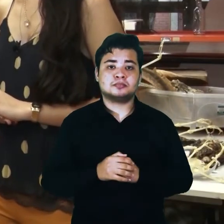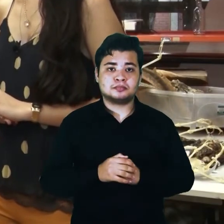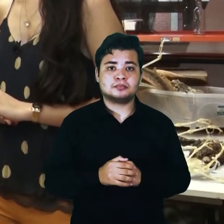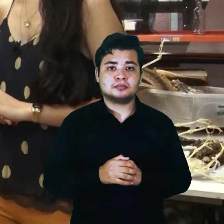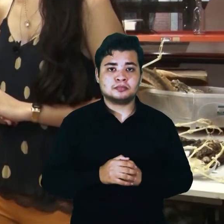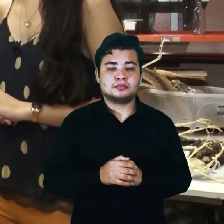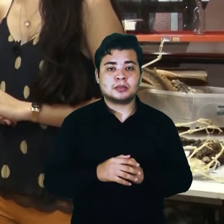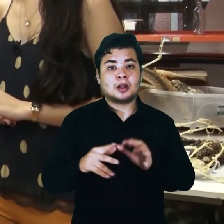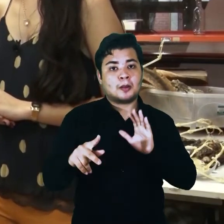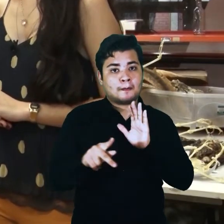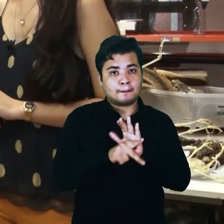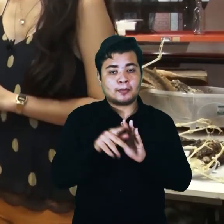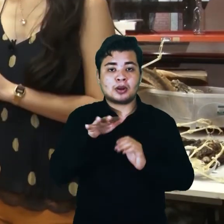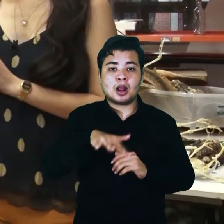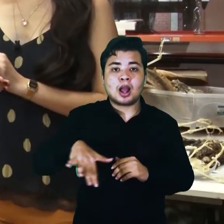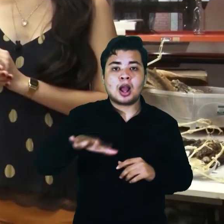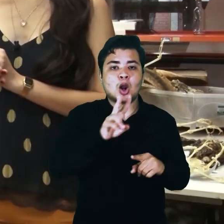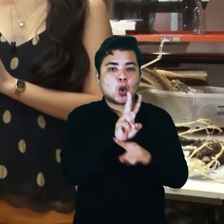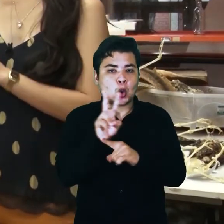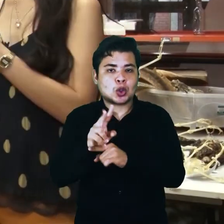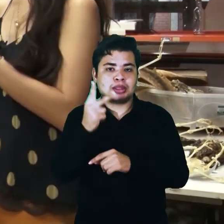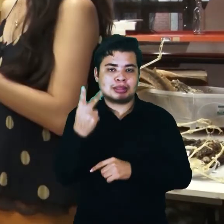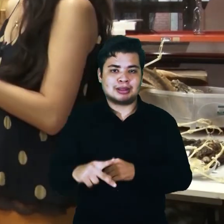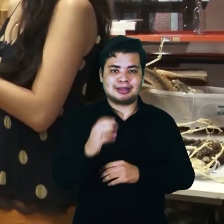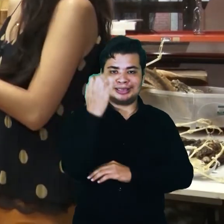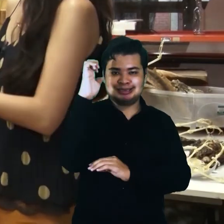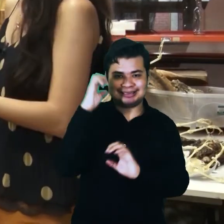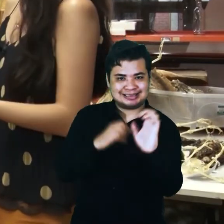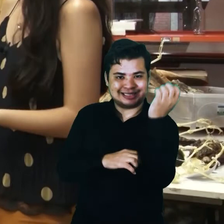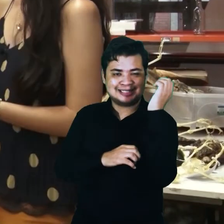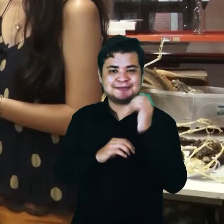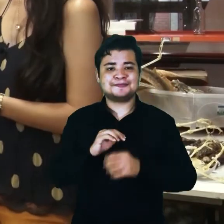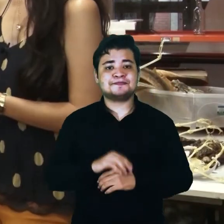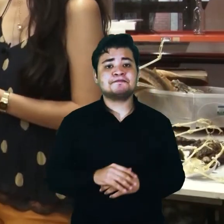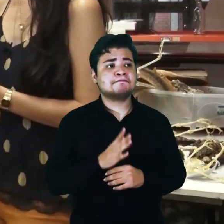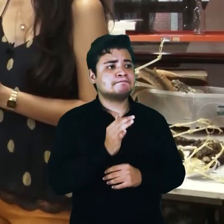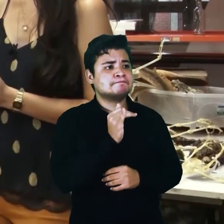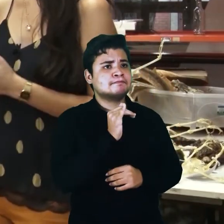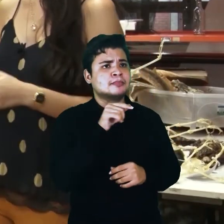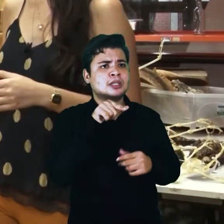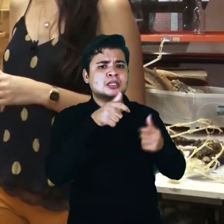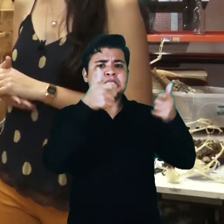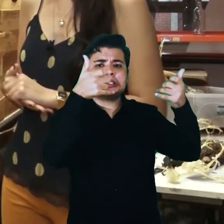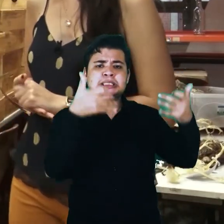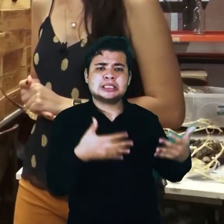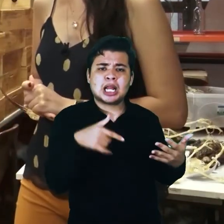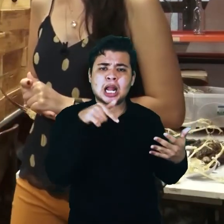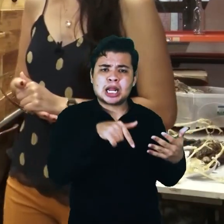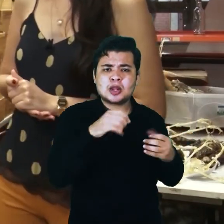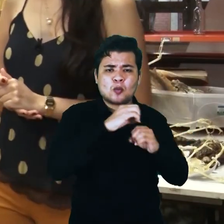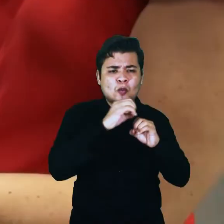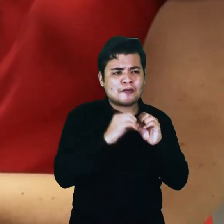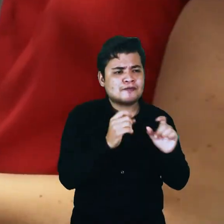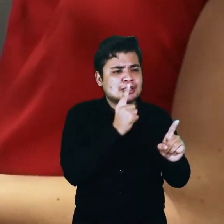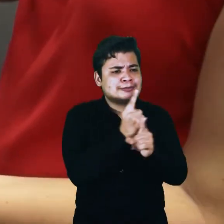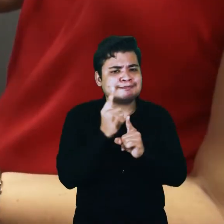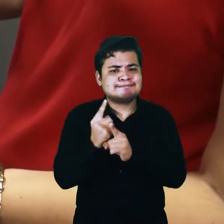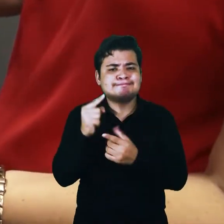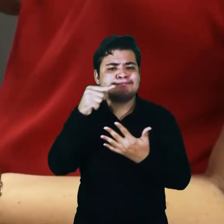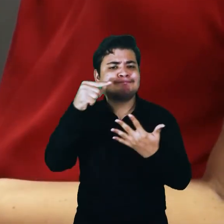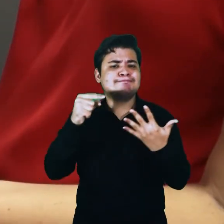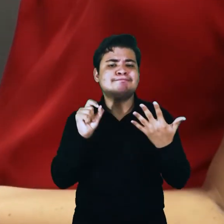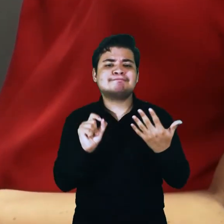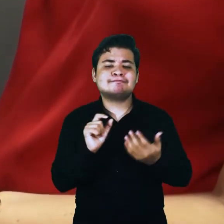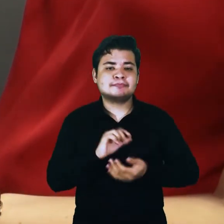unidades de conservação do Cerrado. Conta mais um pouquinho, professora, dos exemplos que vocês vêm encontrando aqui com pesquisas na UFG. A gente já